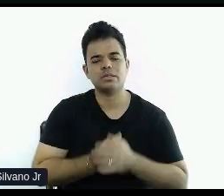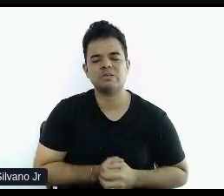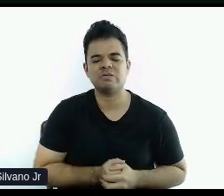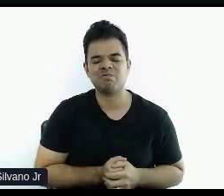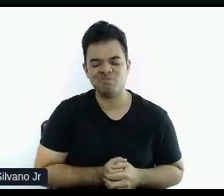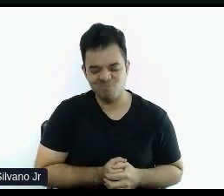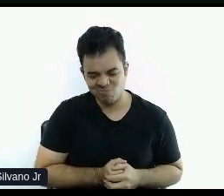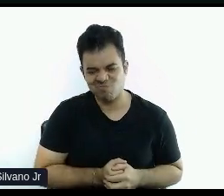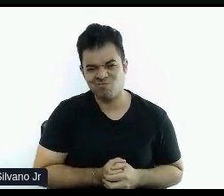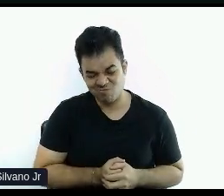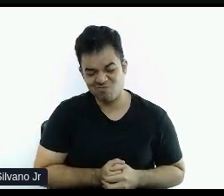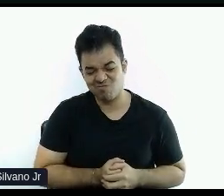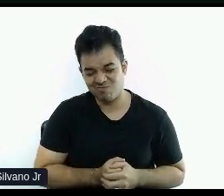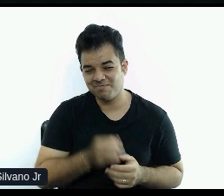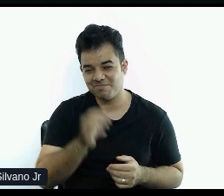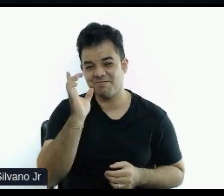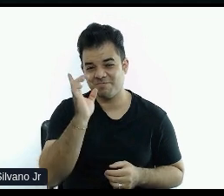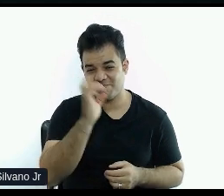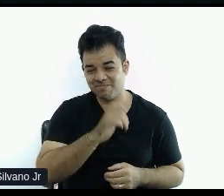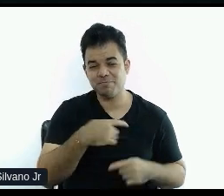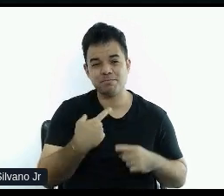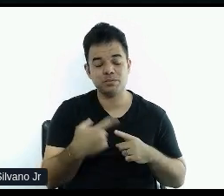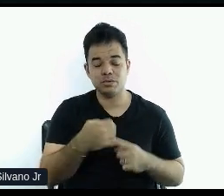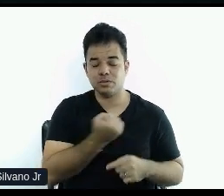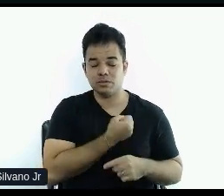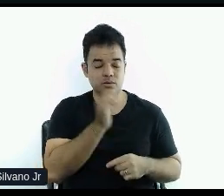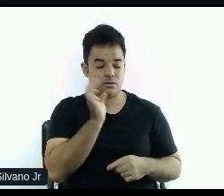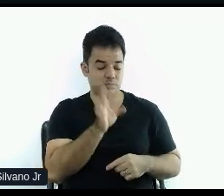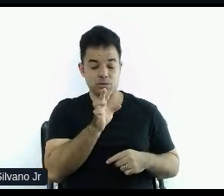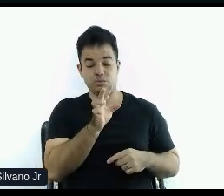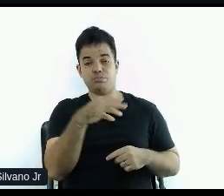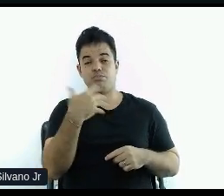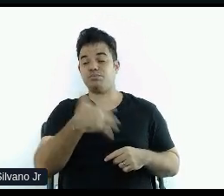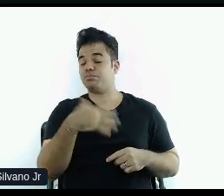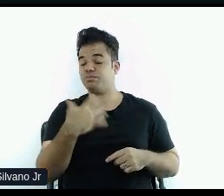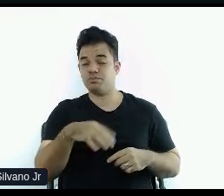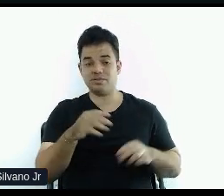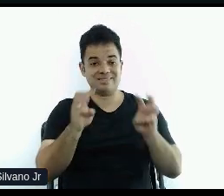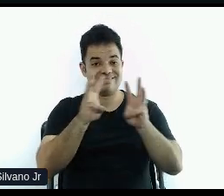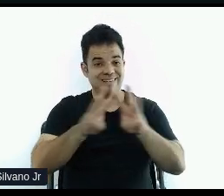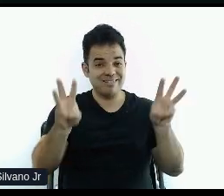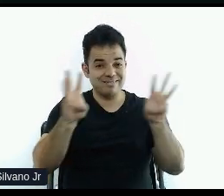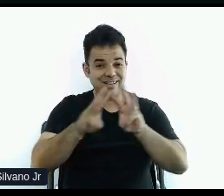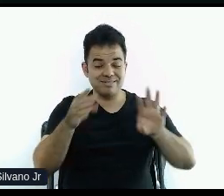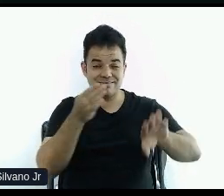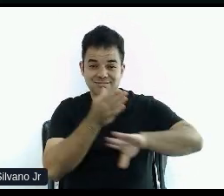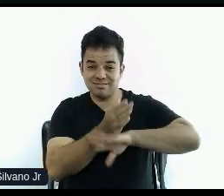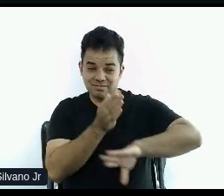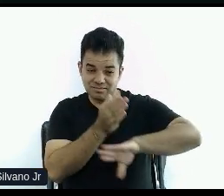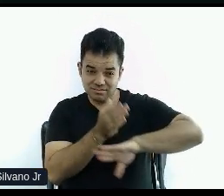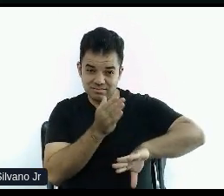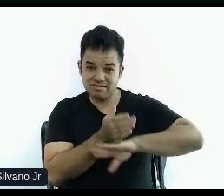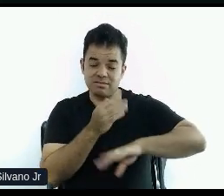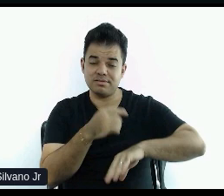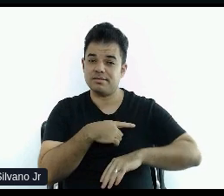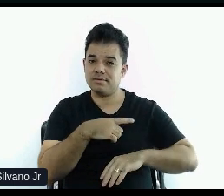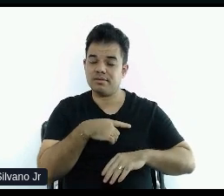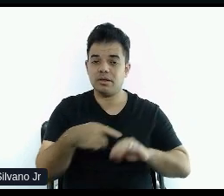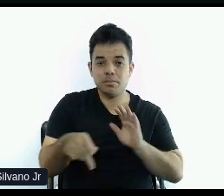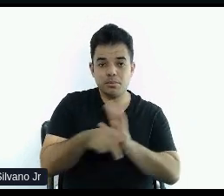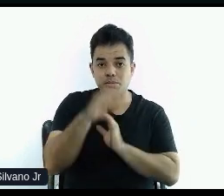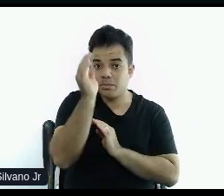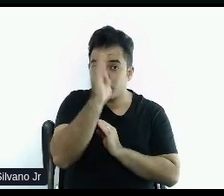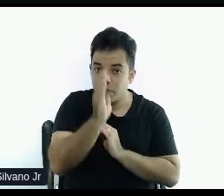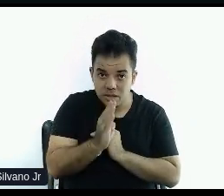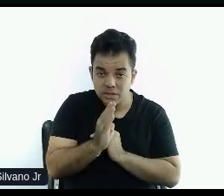muito significativo quando a gente observa a quantidade de sites que a gente acessa, a quantidade de sites brasileiros que